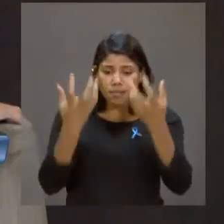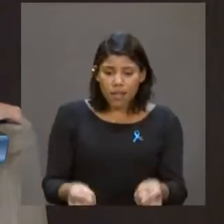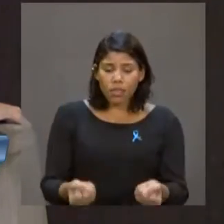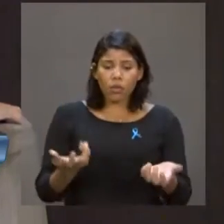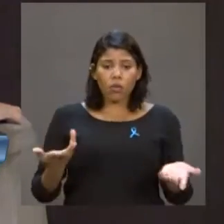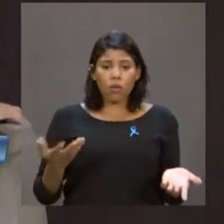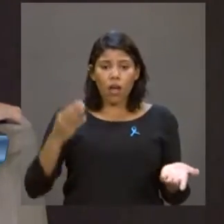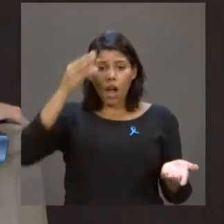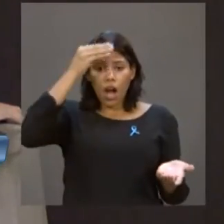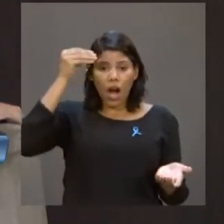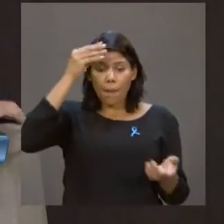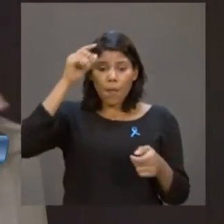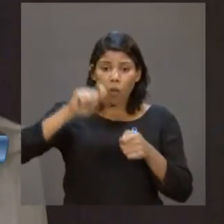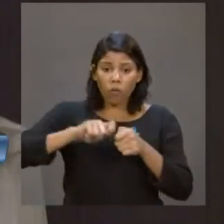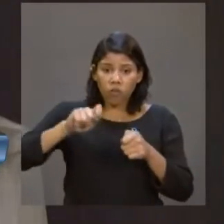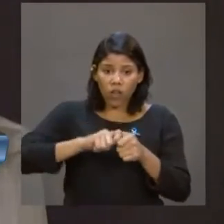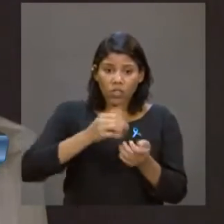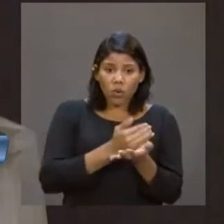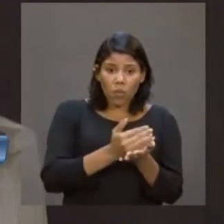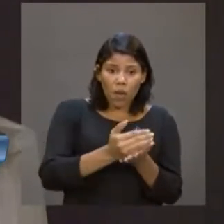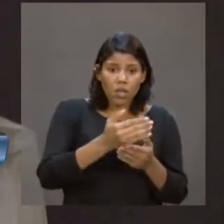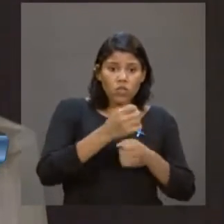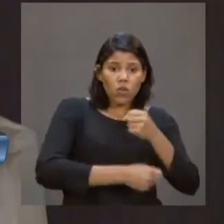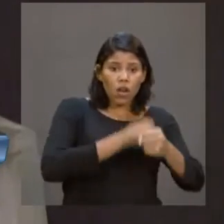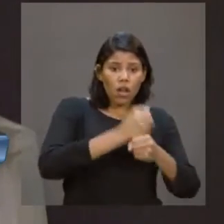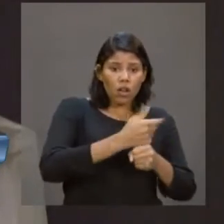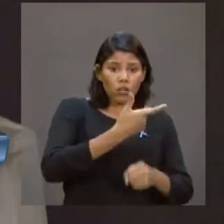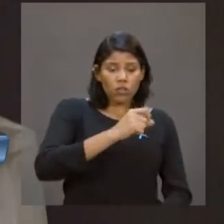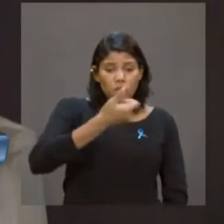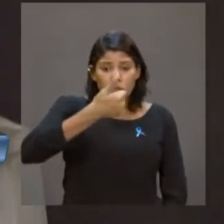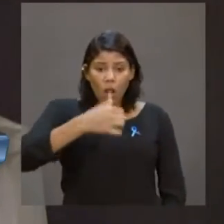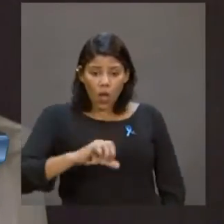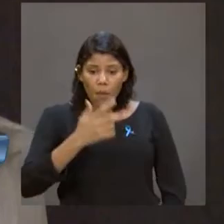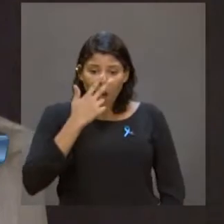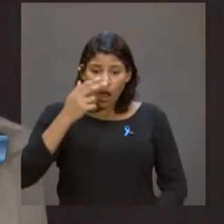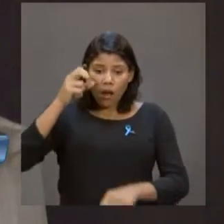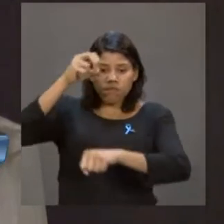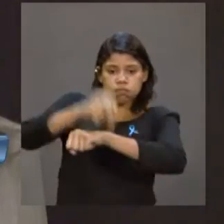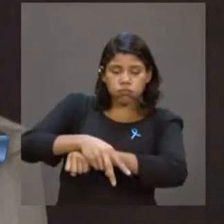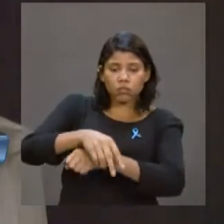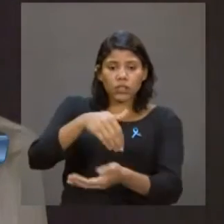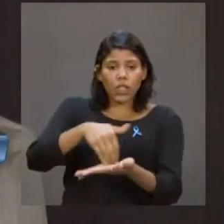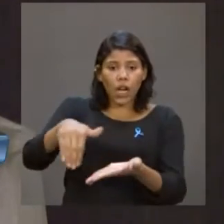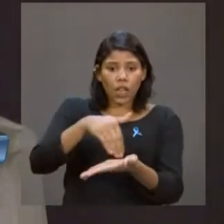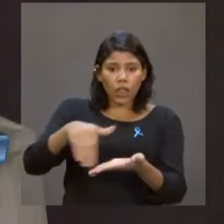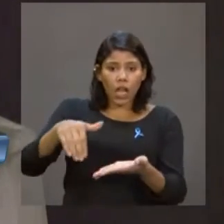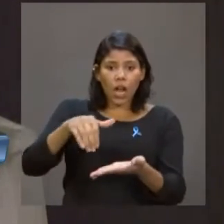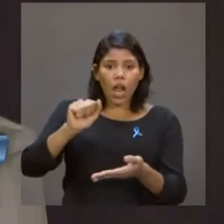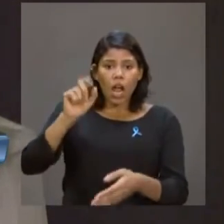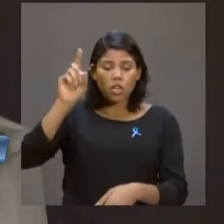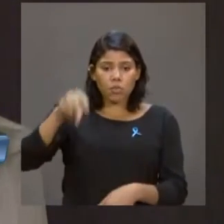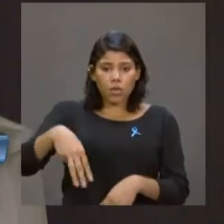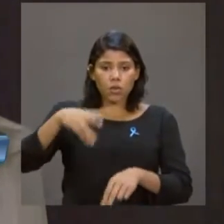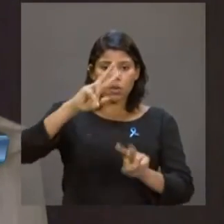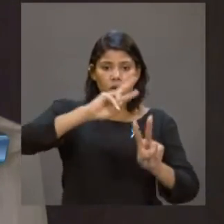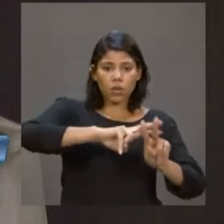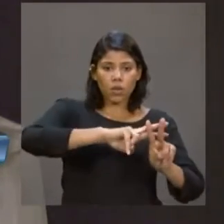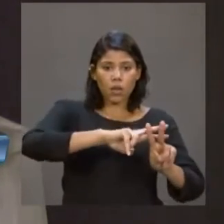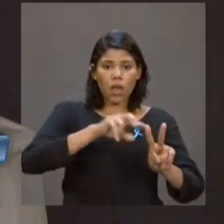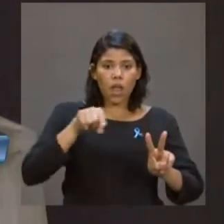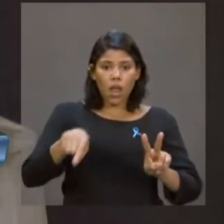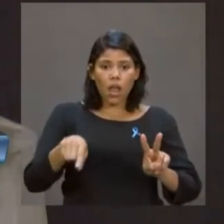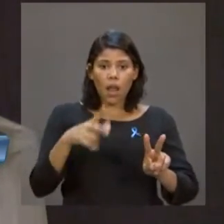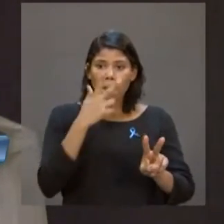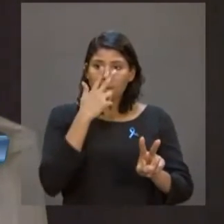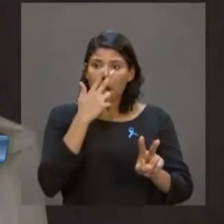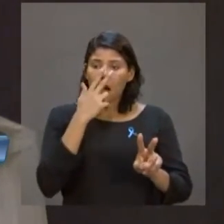que o governador Camilo fez a partir de 2019 foi trazer um secretário para a administração penitenciária que defende, em nome do seu disciplinamento, um regime de